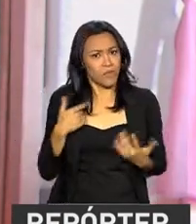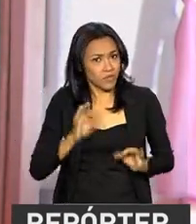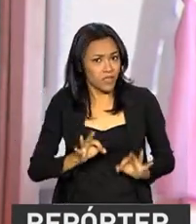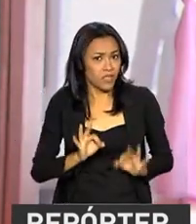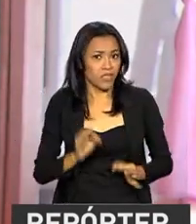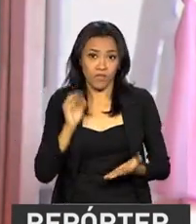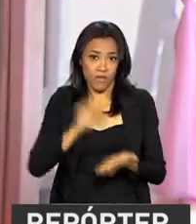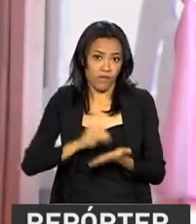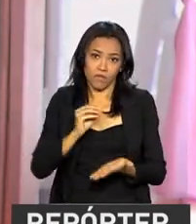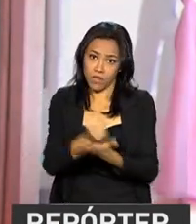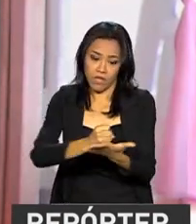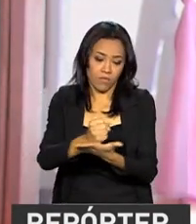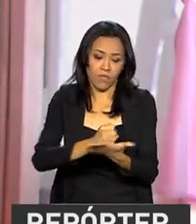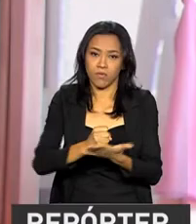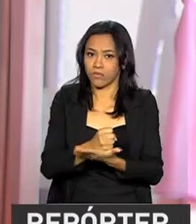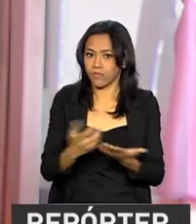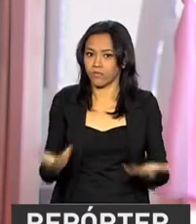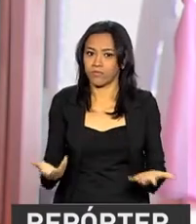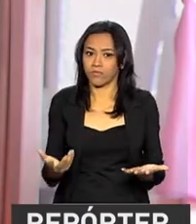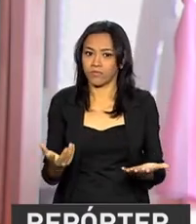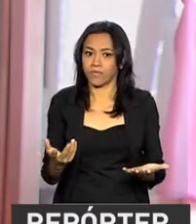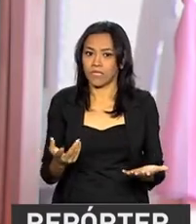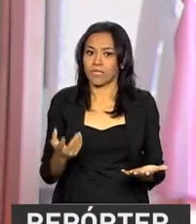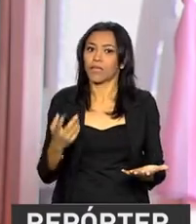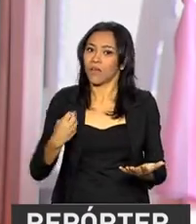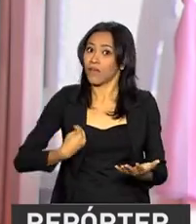vai faltar o vida longa